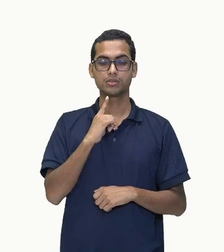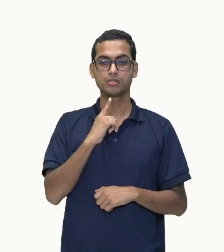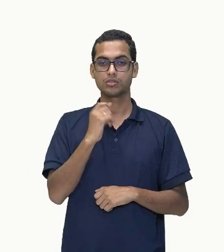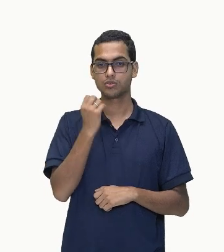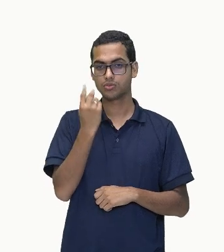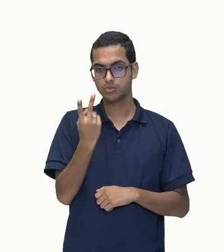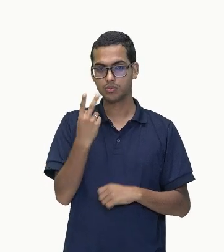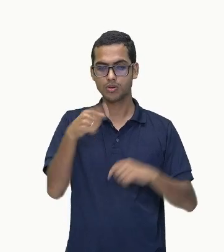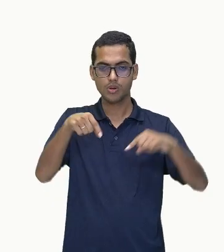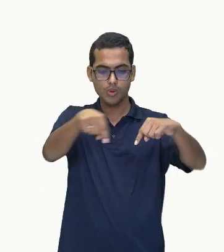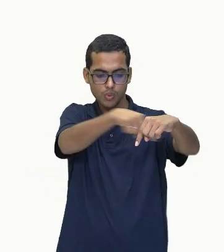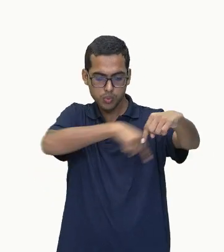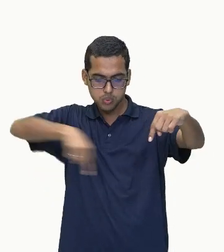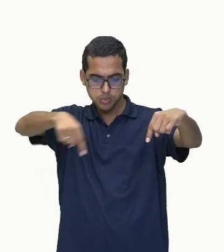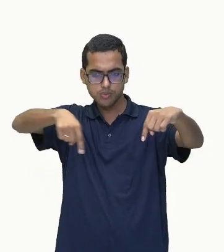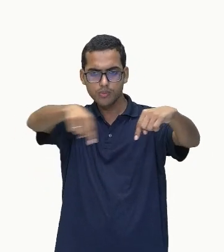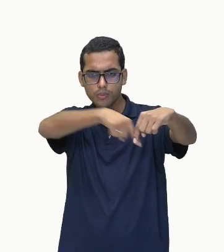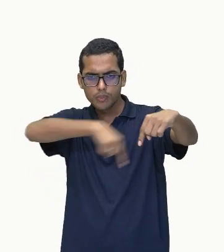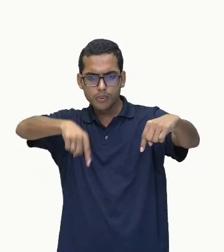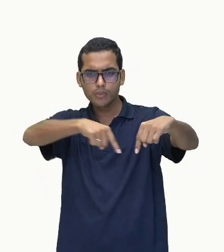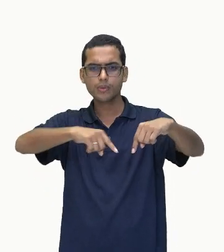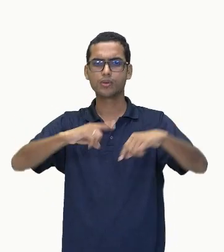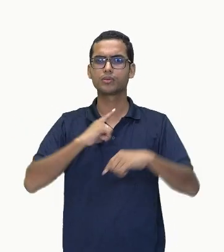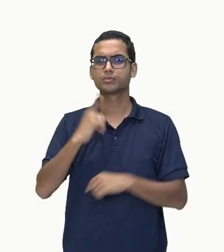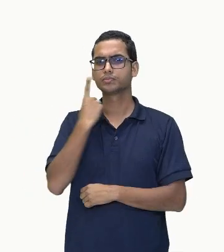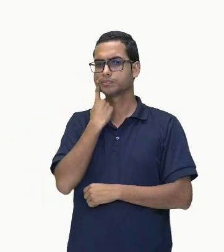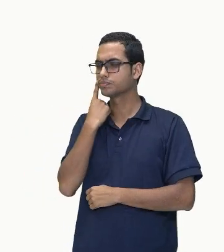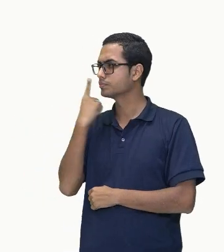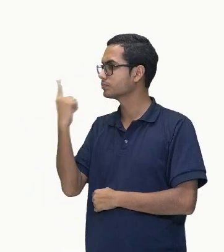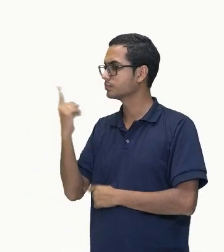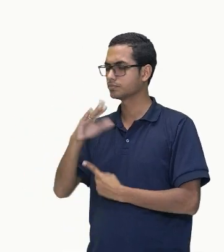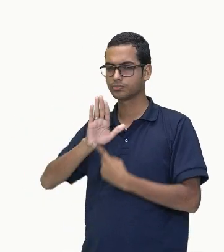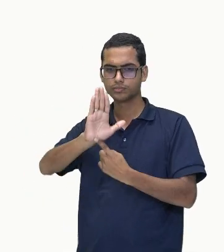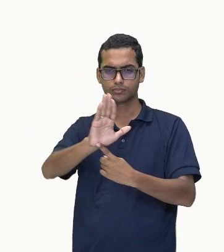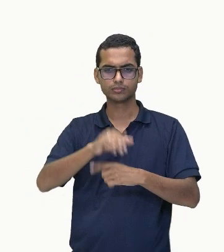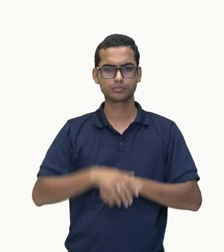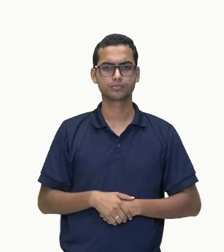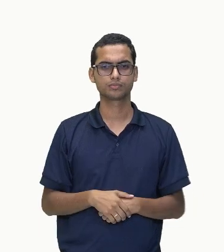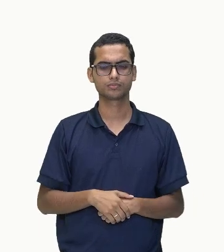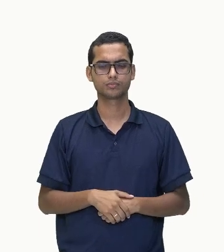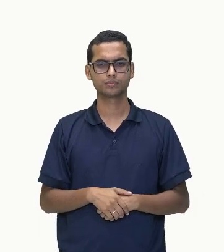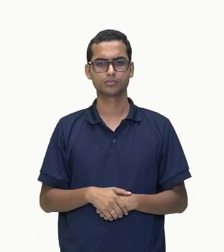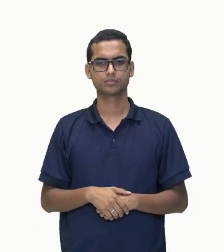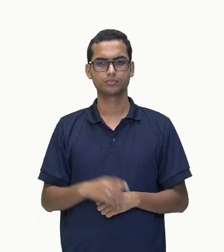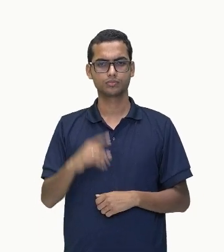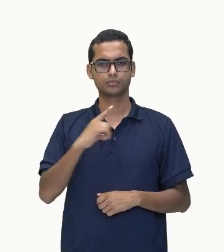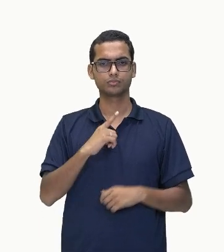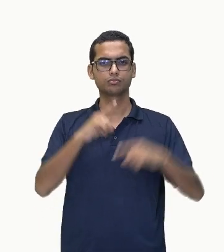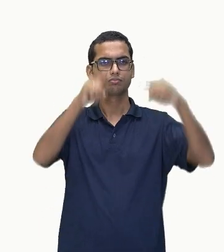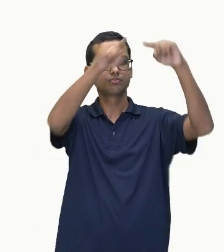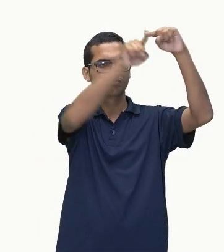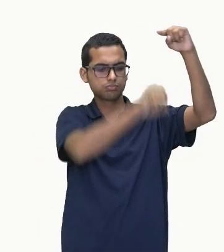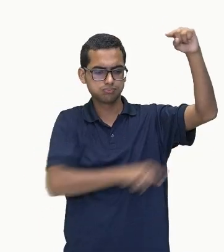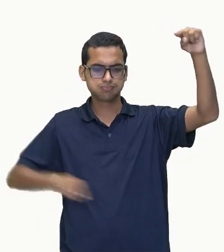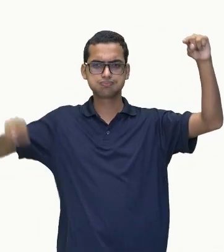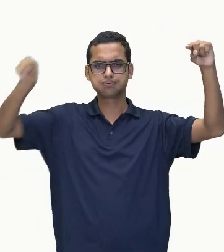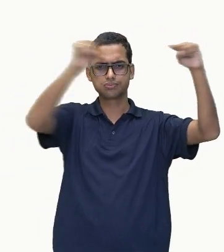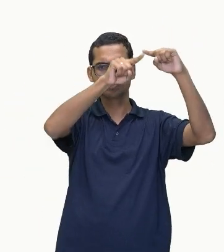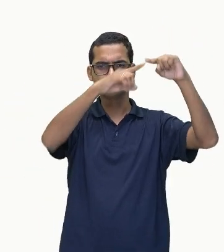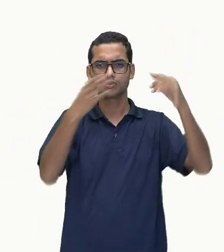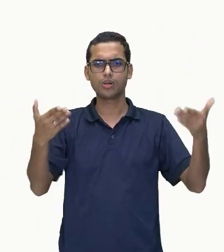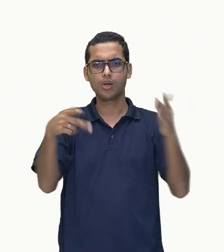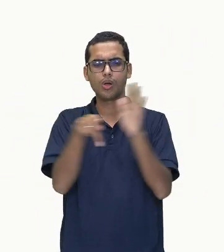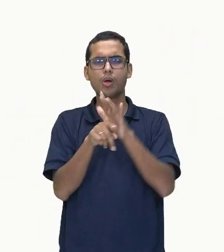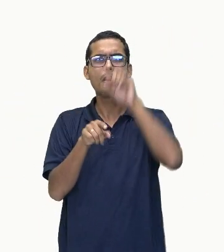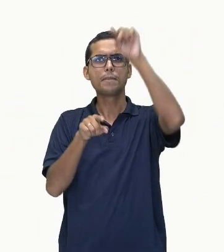ó. Tá vendo que aqui tem a metade de uma circunferência? Olha só, eu vou completar